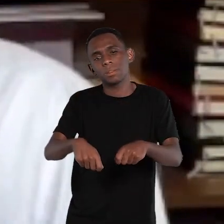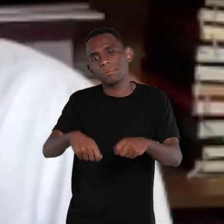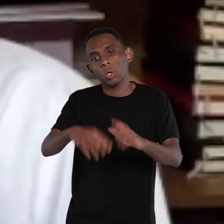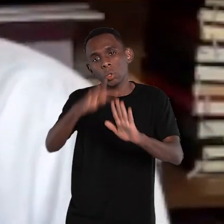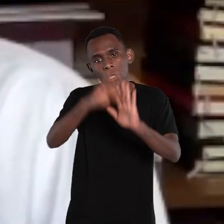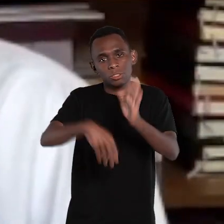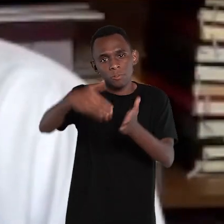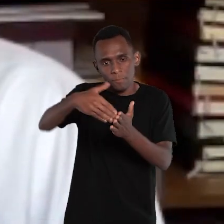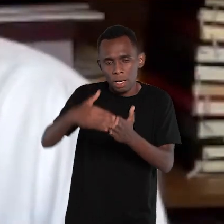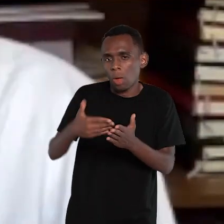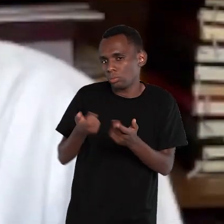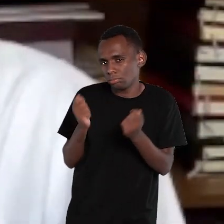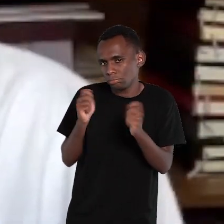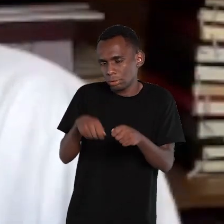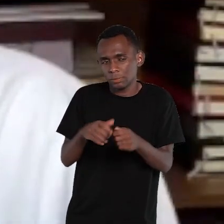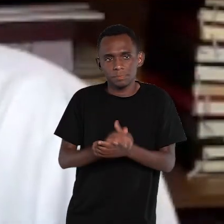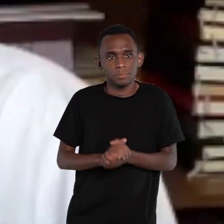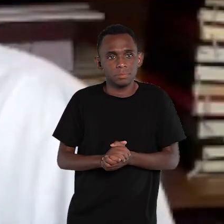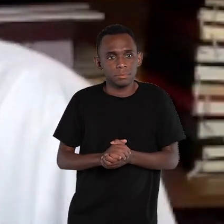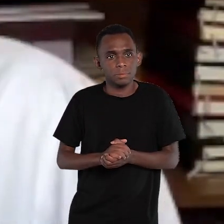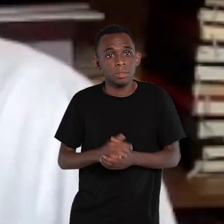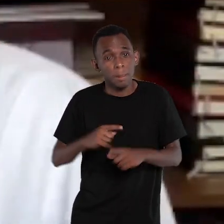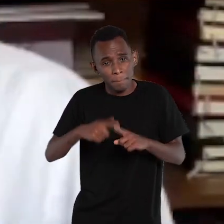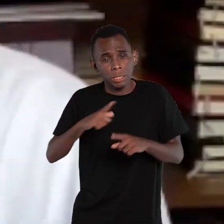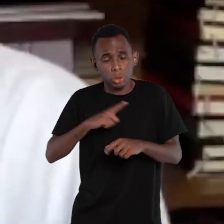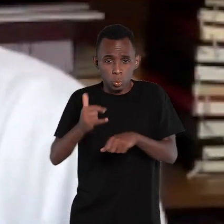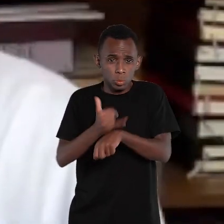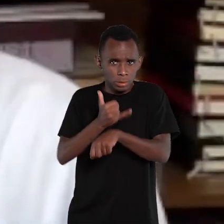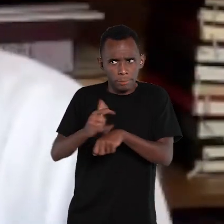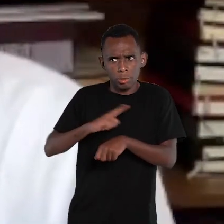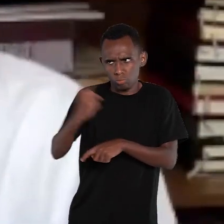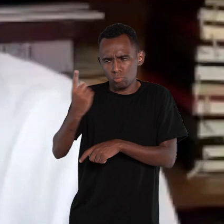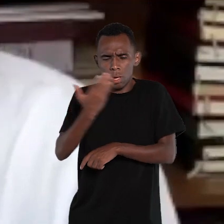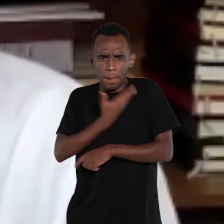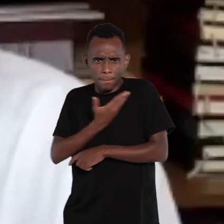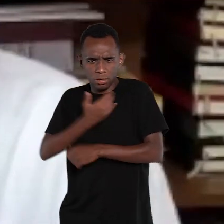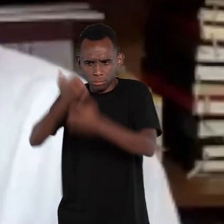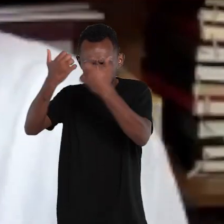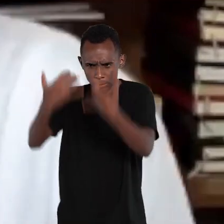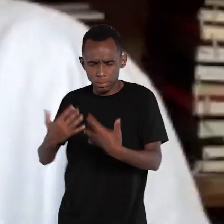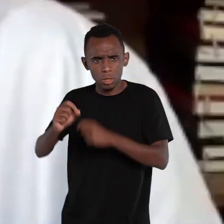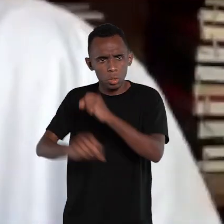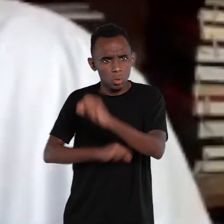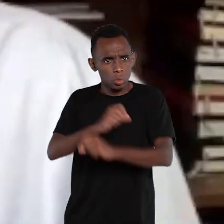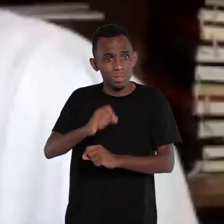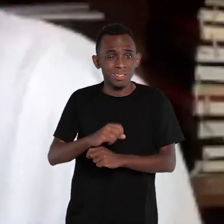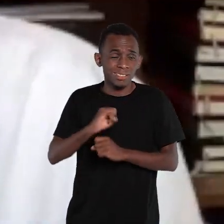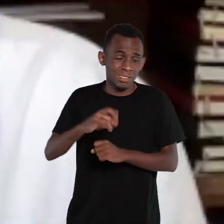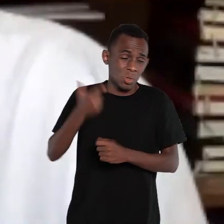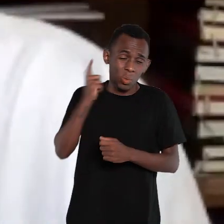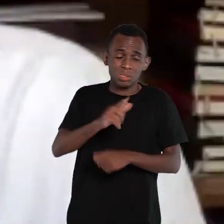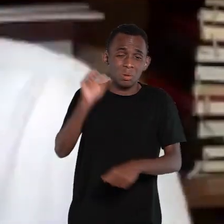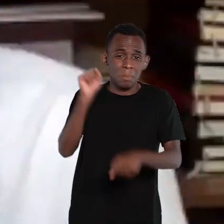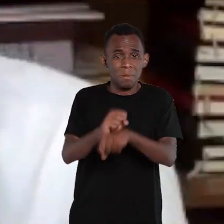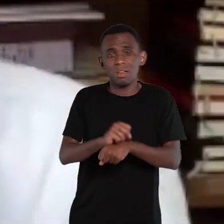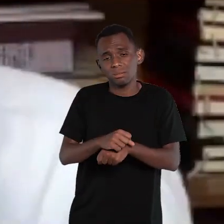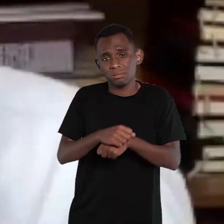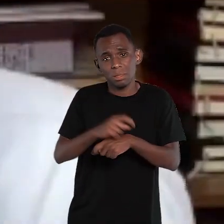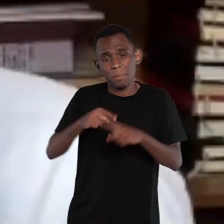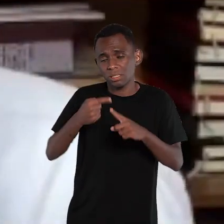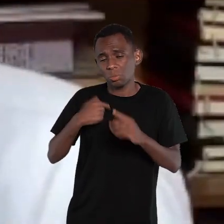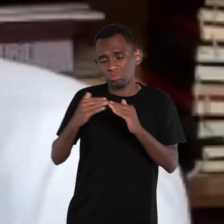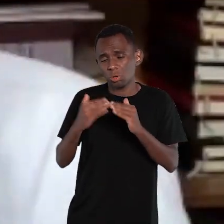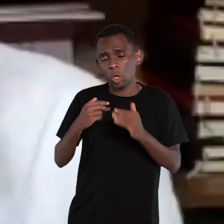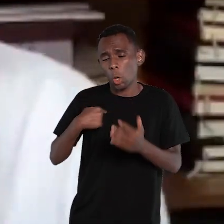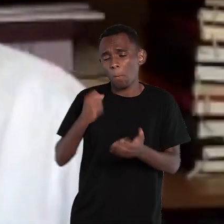cheguei ao fim do texto. Mas não é, eu conheço esse truque. Eu tinha um amigo que falava, não, eu no melhor eu paro. Eu falei, bom, isso é como interromper um